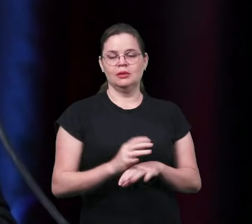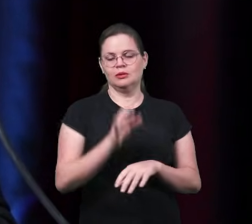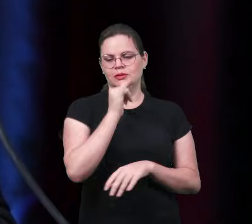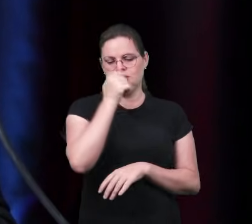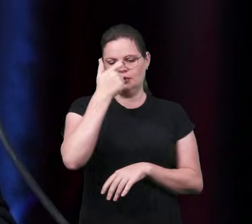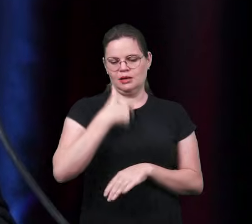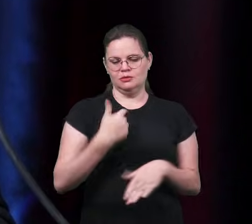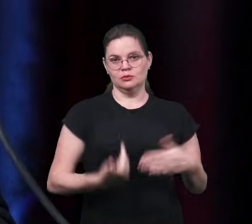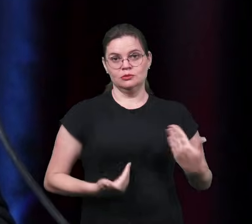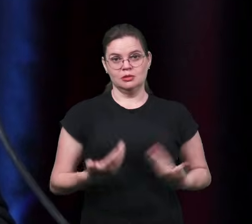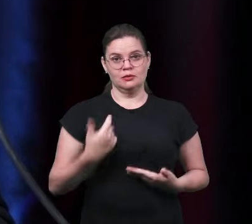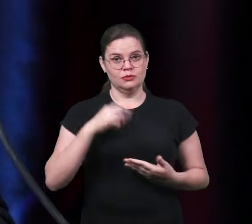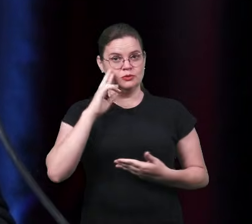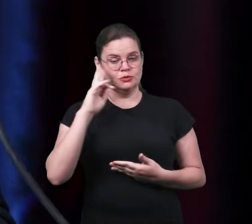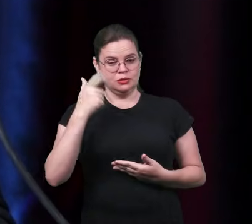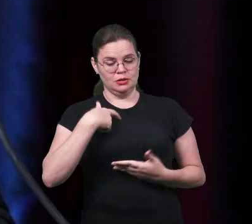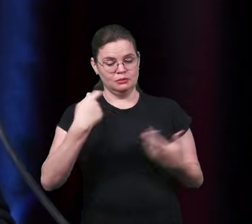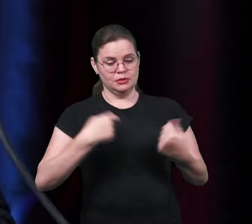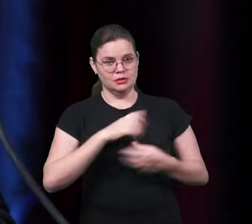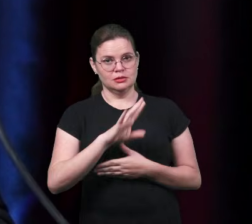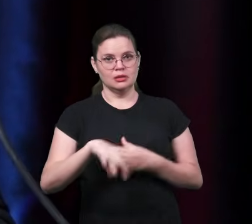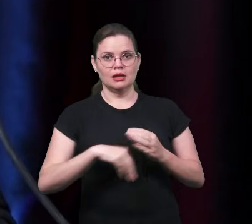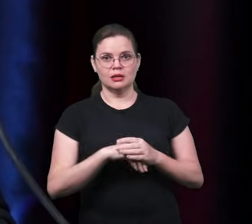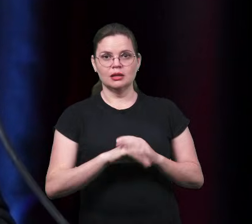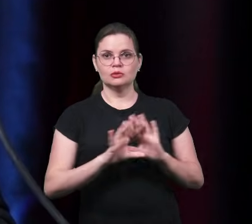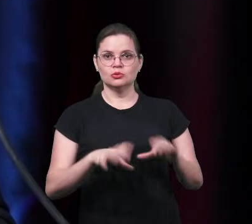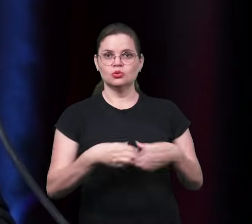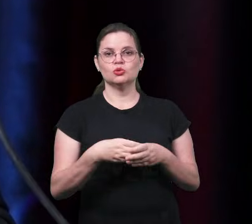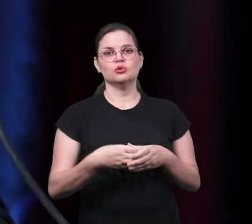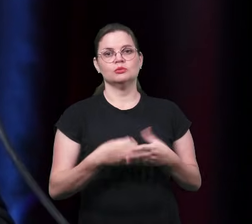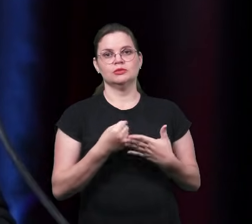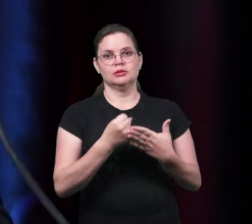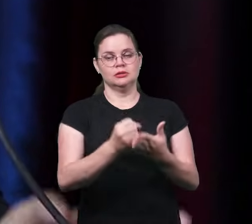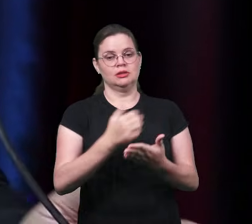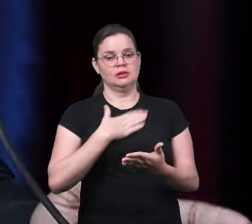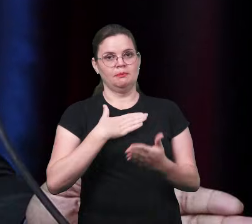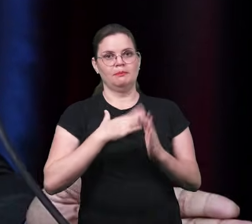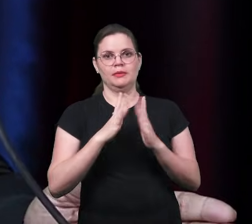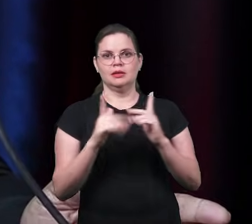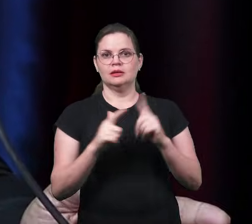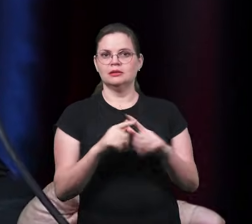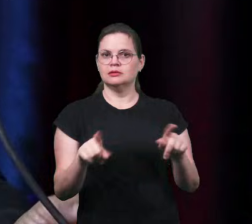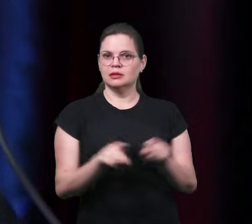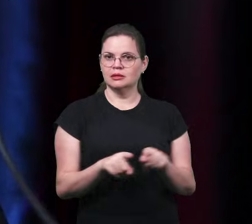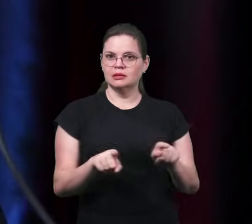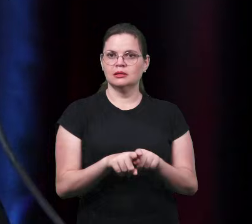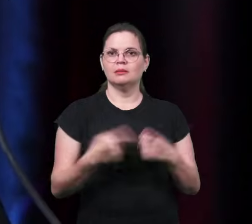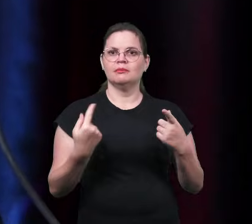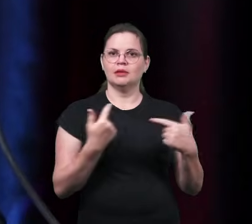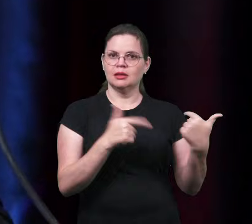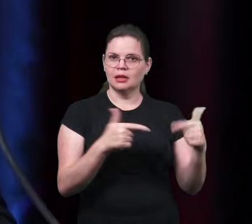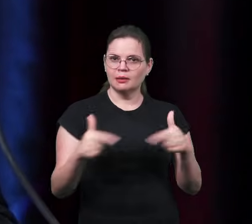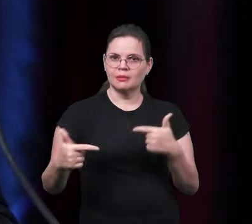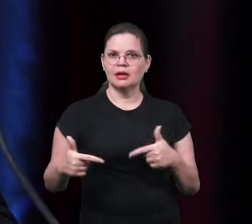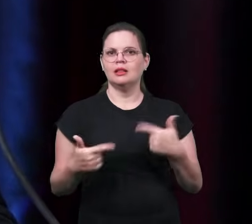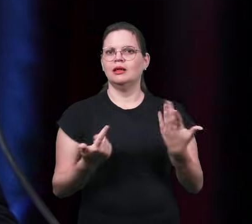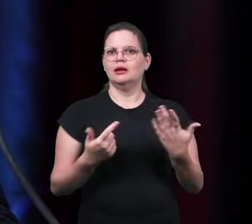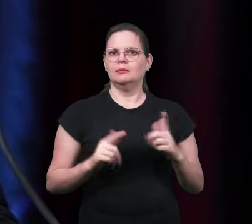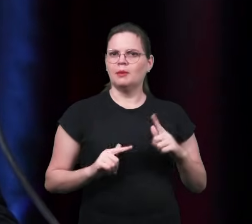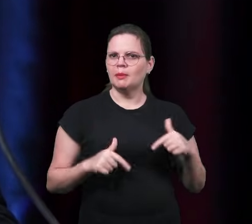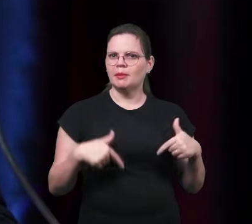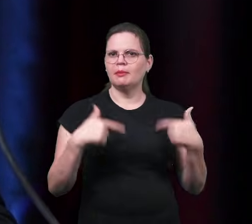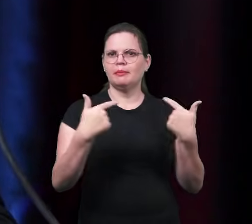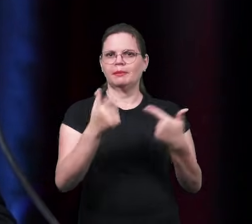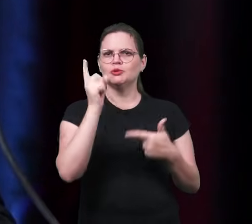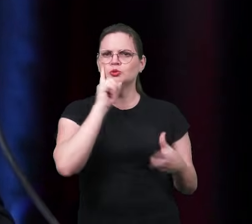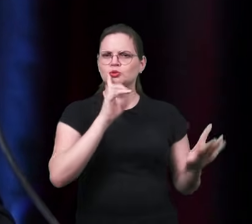eu preciso estar integrado a um grupo de assistência na minha igreja, né? E ser atuante, como você disse, ser atuante no dia a